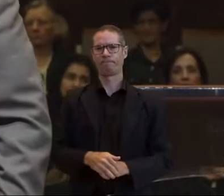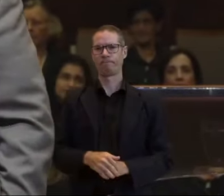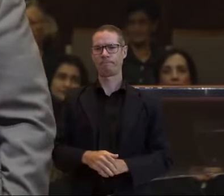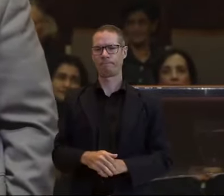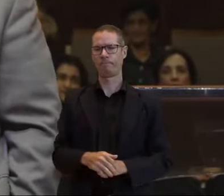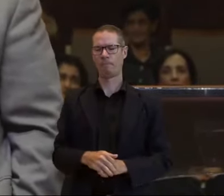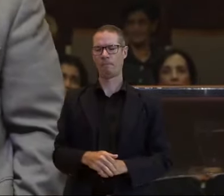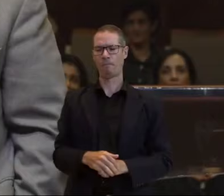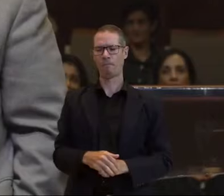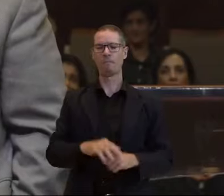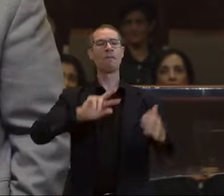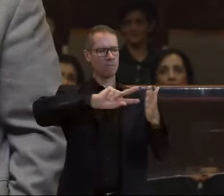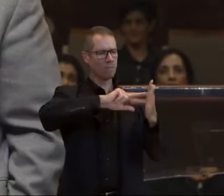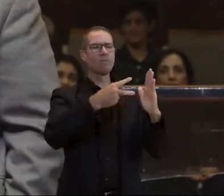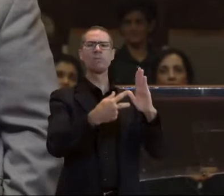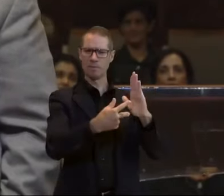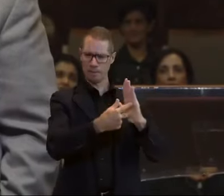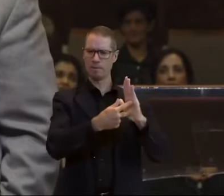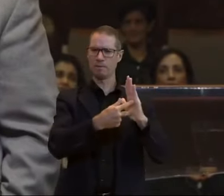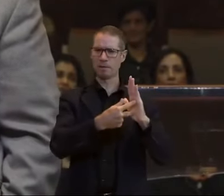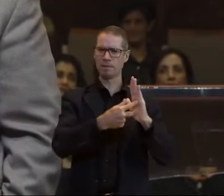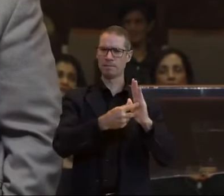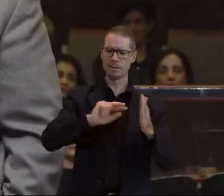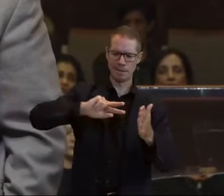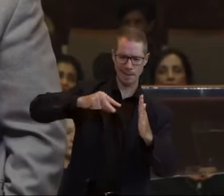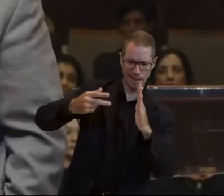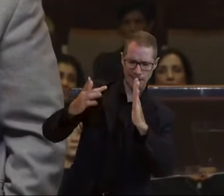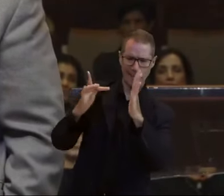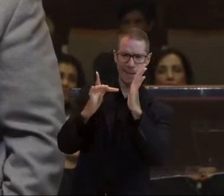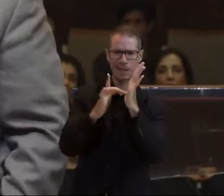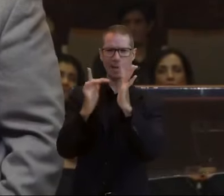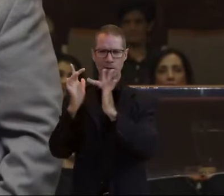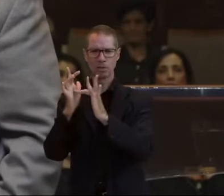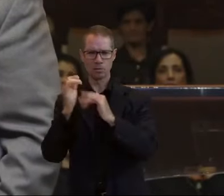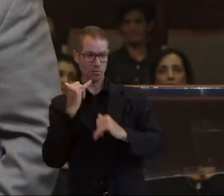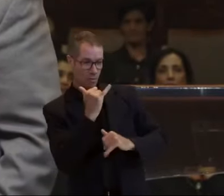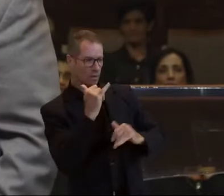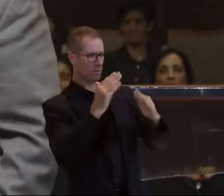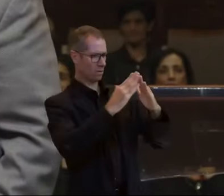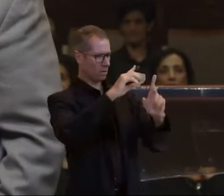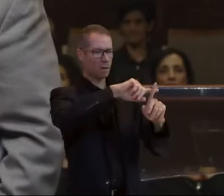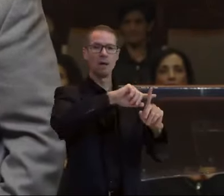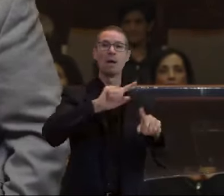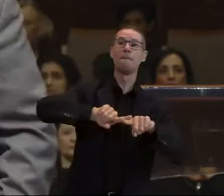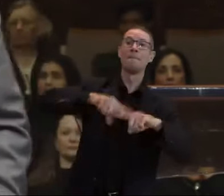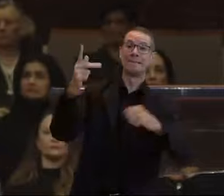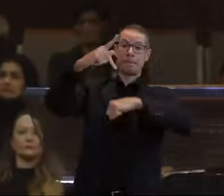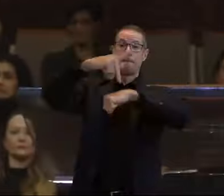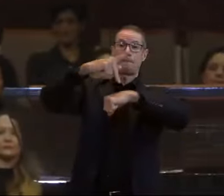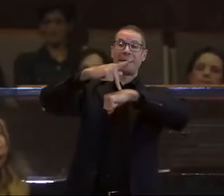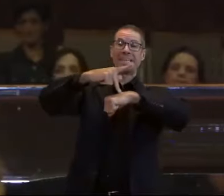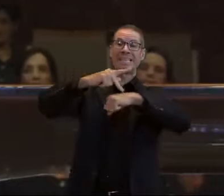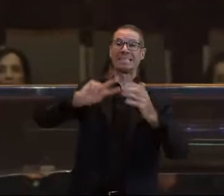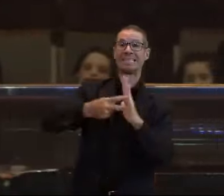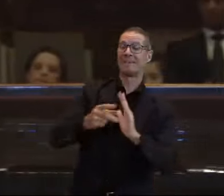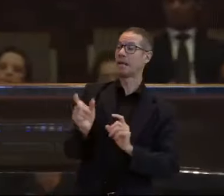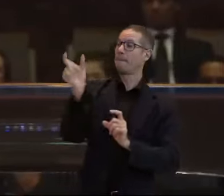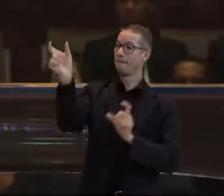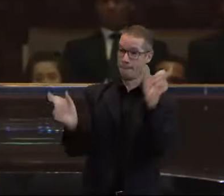E aí ele está dizendo: olha, isso é a igreja. Só que as pedras são pessoas que compõem a